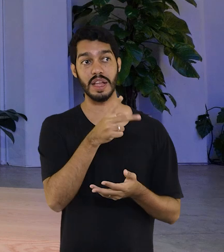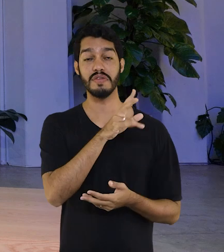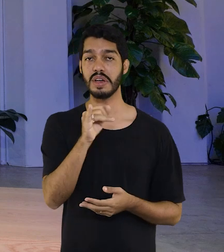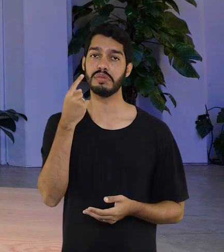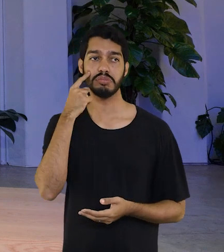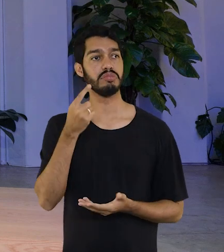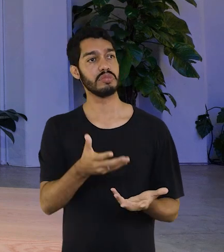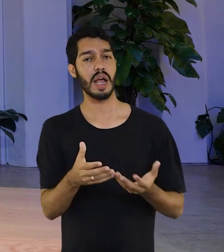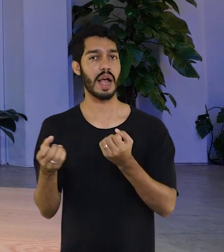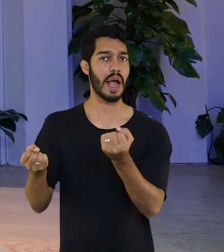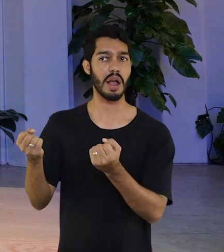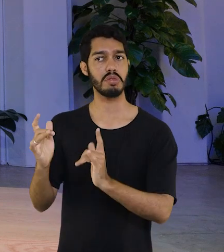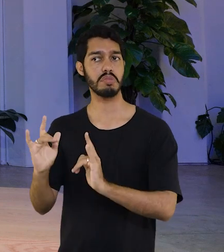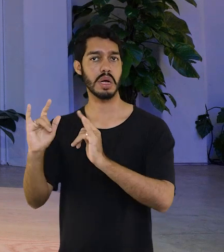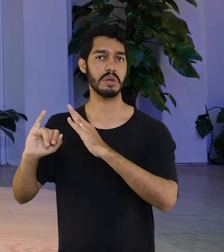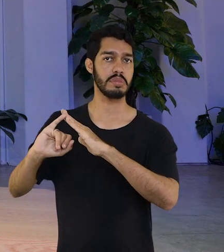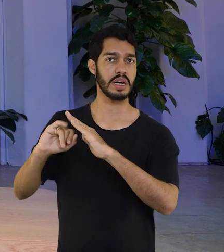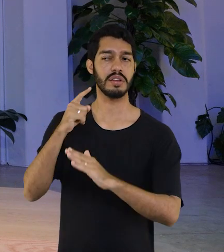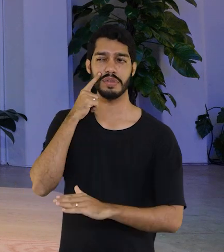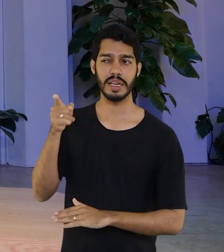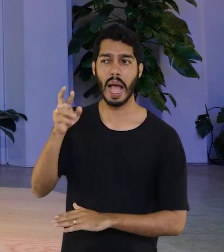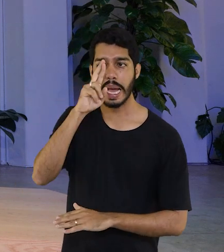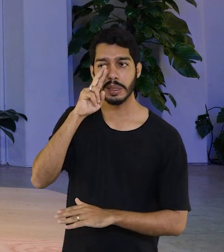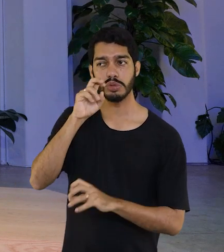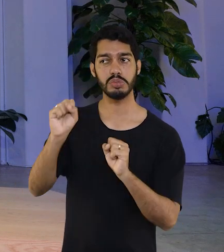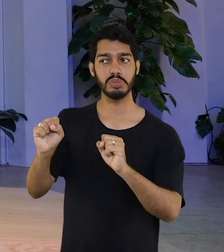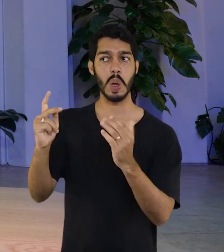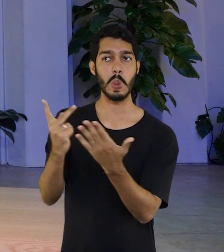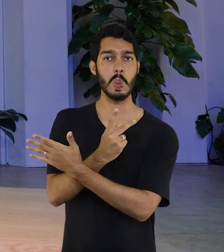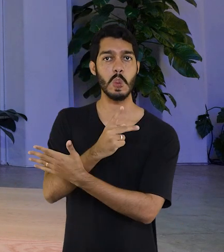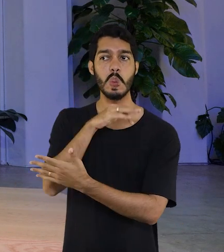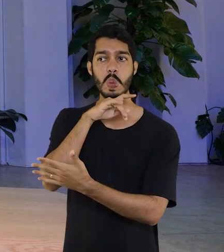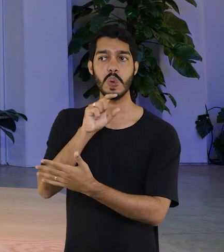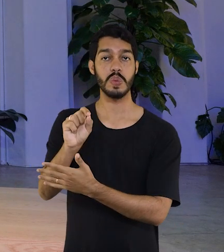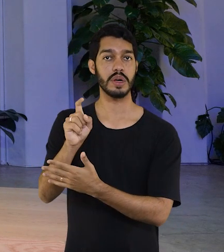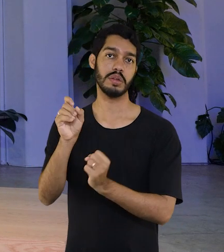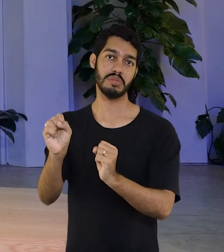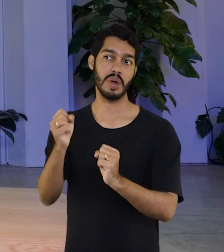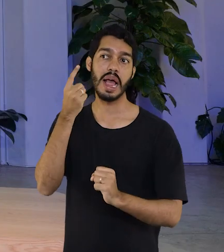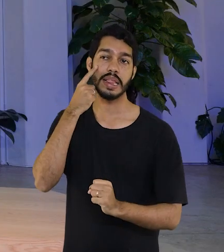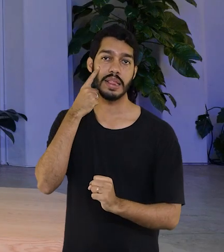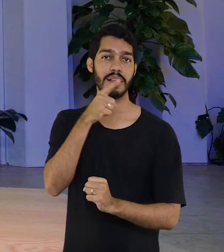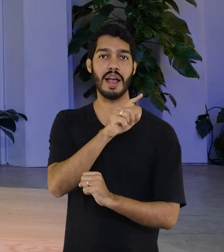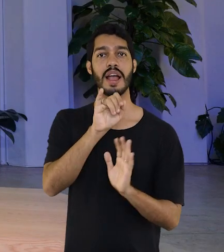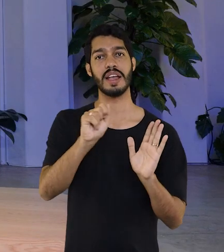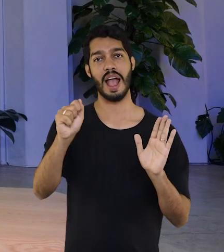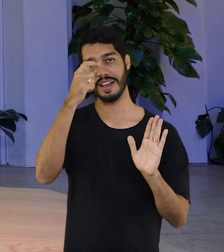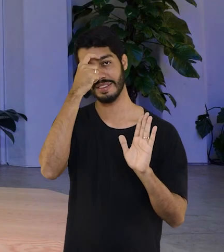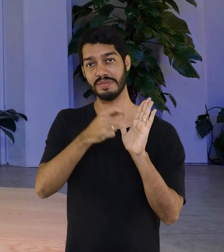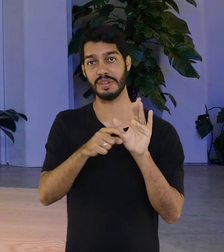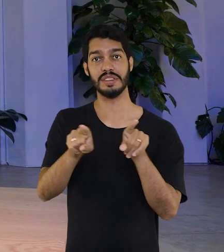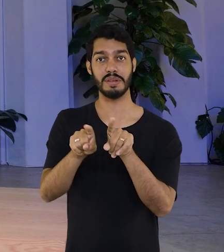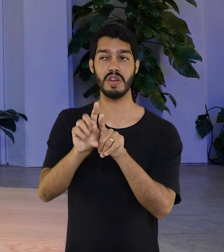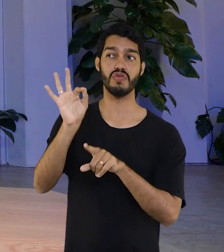ou seu seguro de vida, ele olha para você, ou para o seu carro, ou para o seu prédio, e fala qual que é o risco de dar ruim. Então, ele tenta prever alguma coisa. E o que a